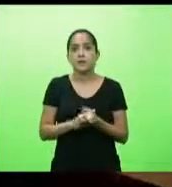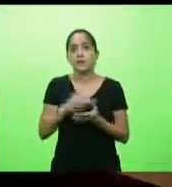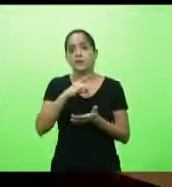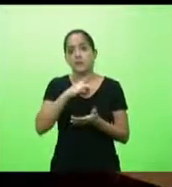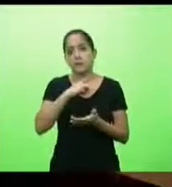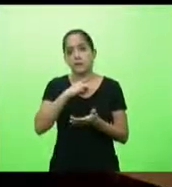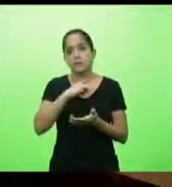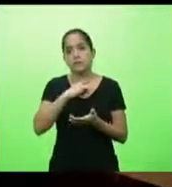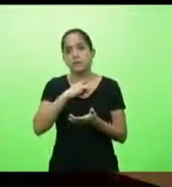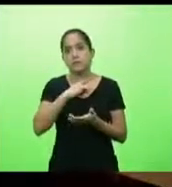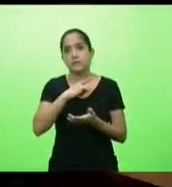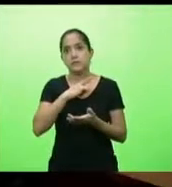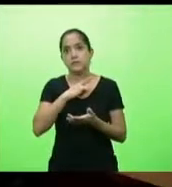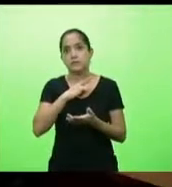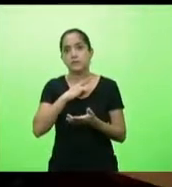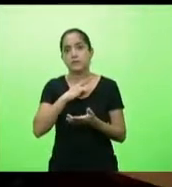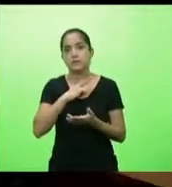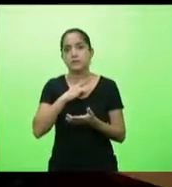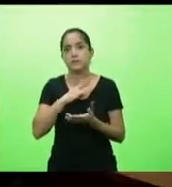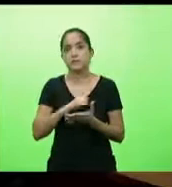também